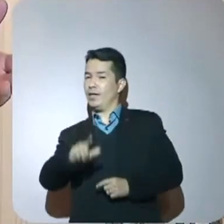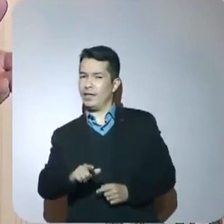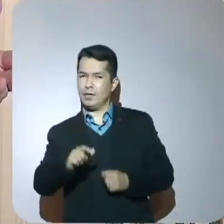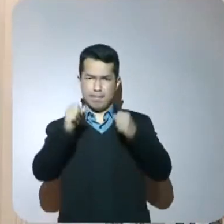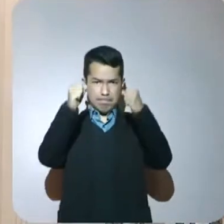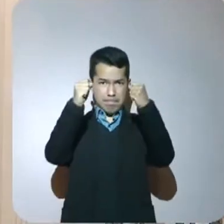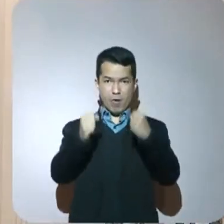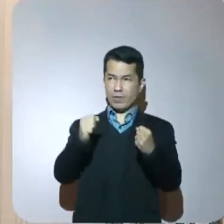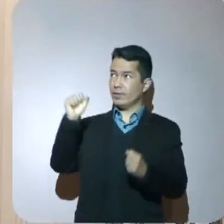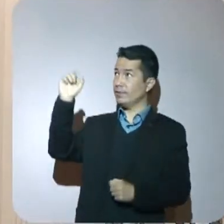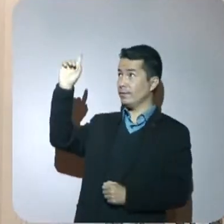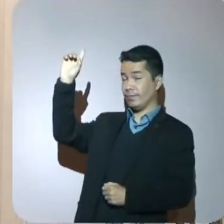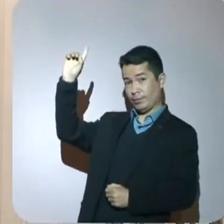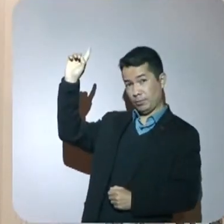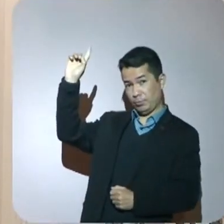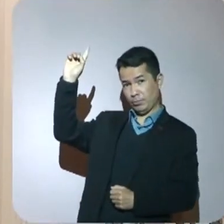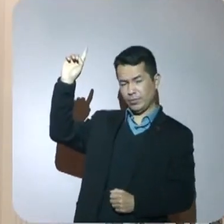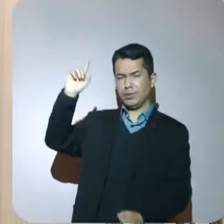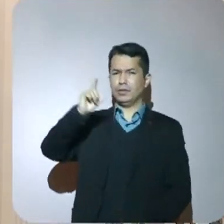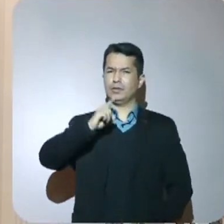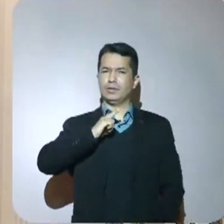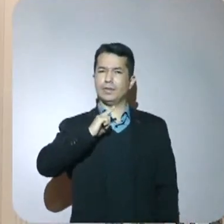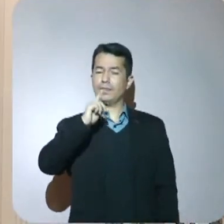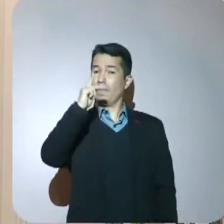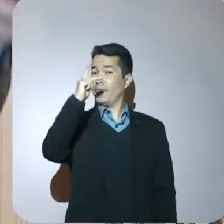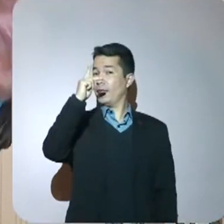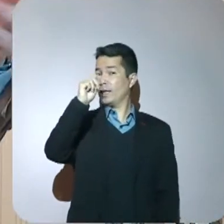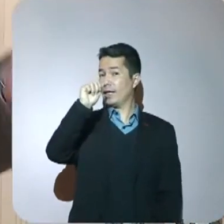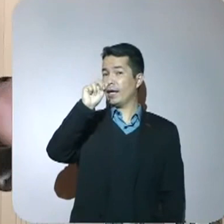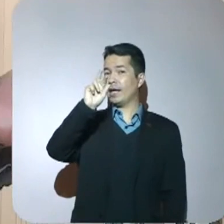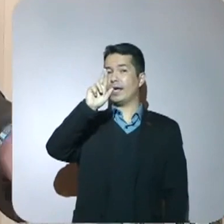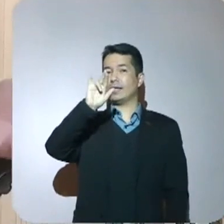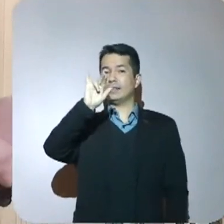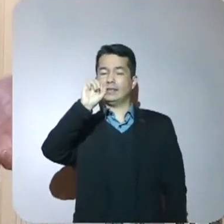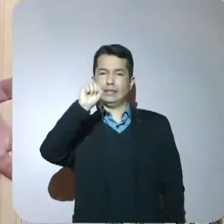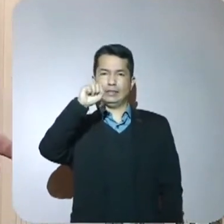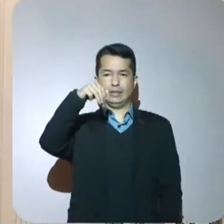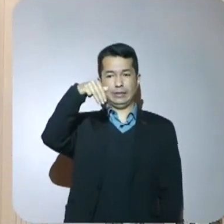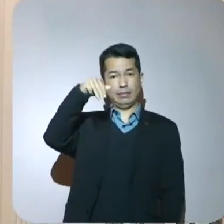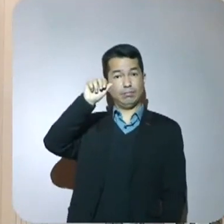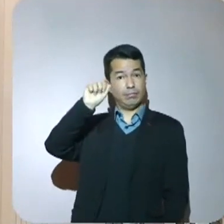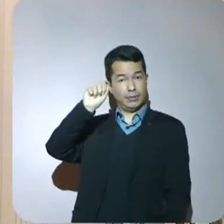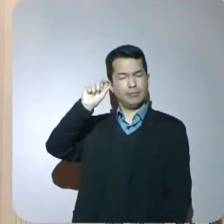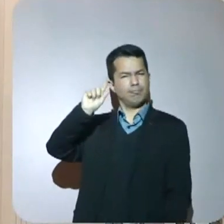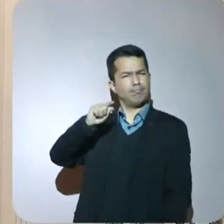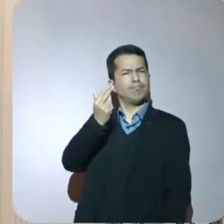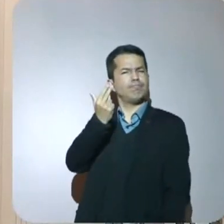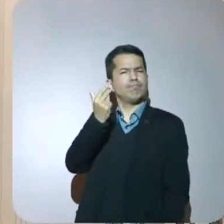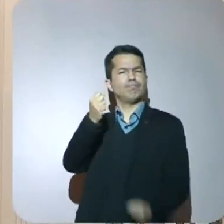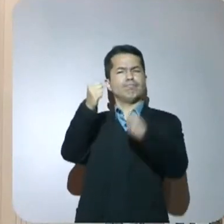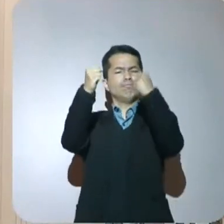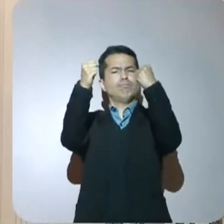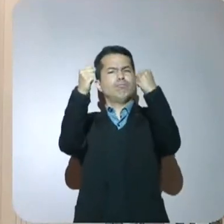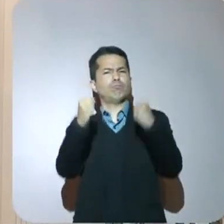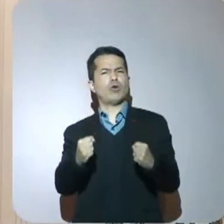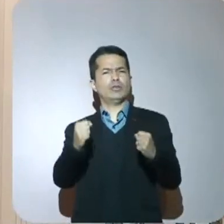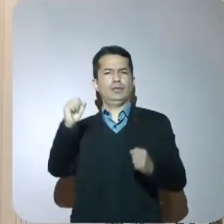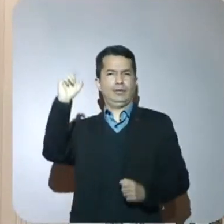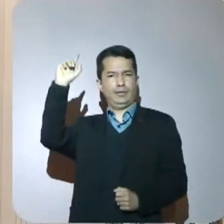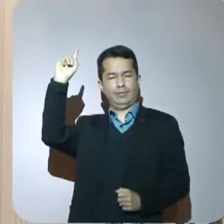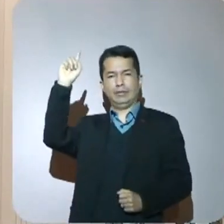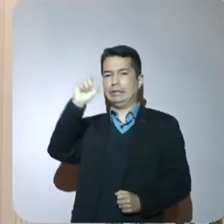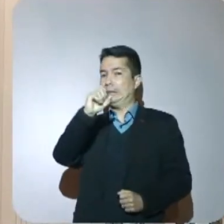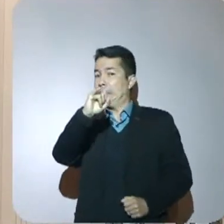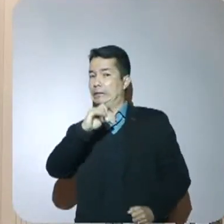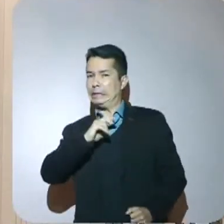da igreja. Eu digo para você que uma igreja que não vive o poder de Deus todo dia, ela